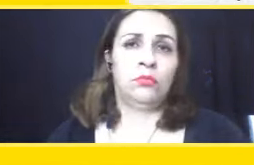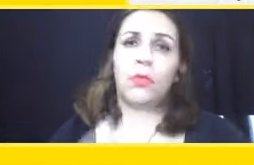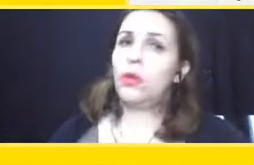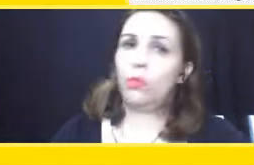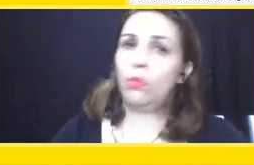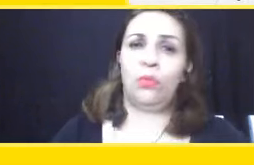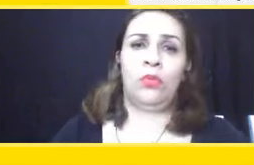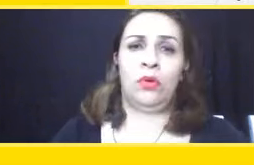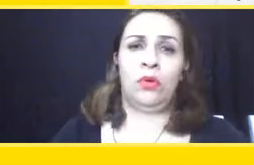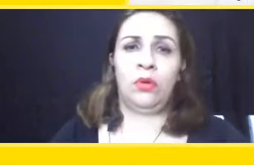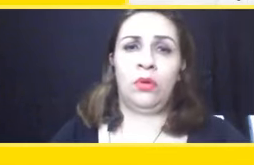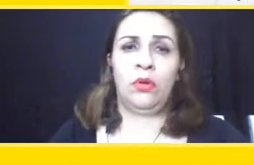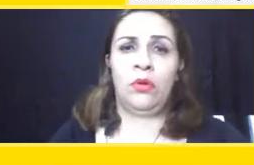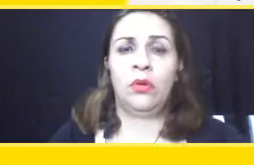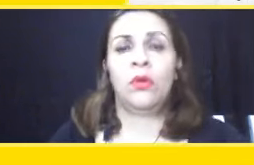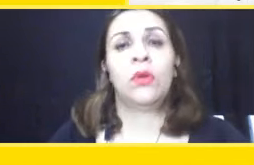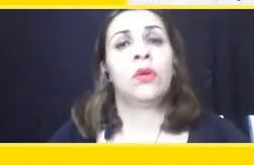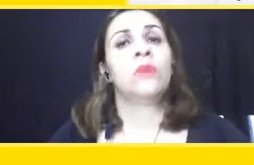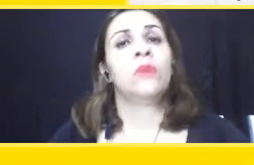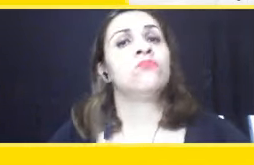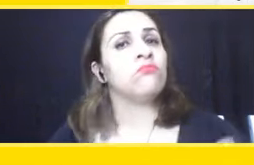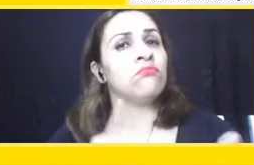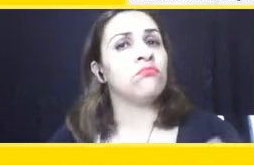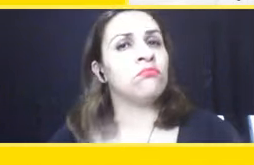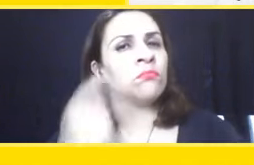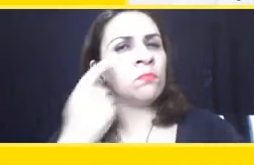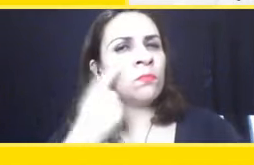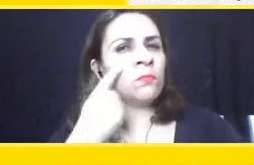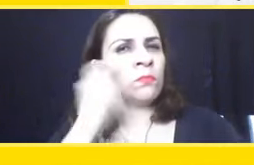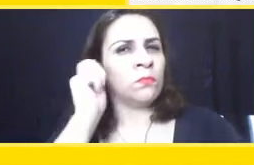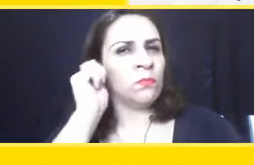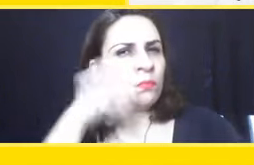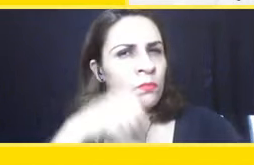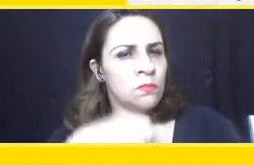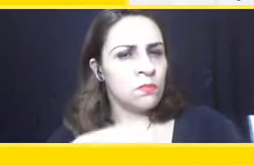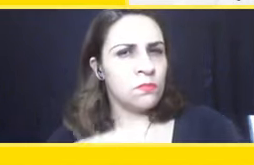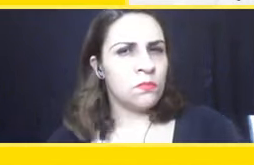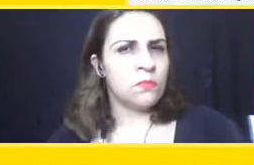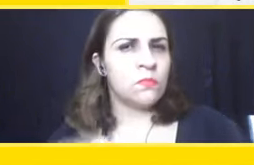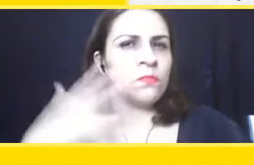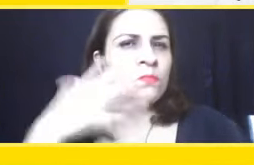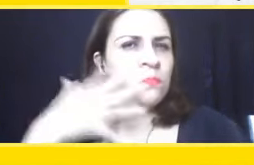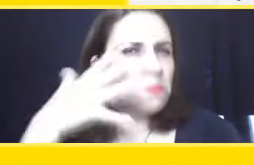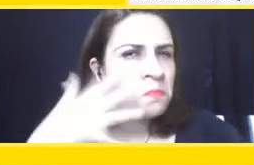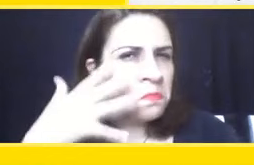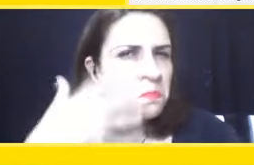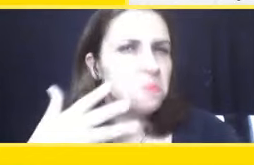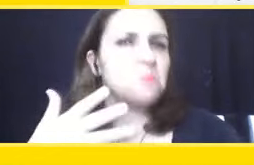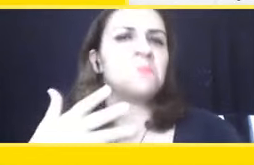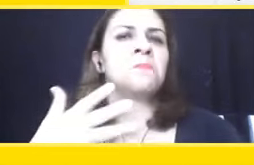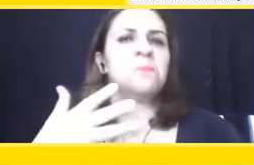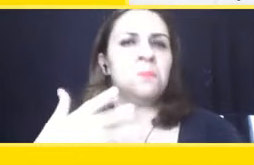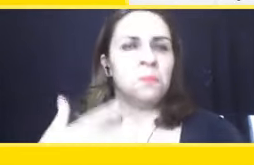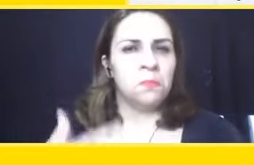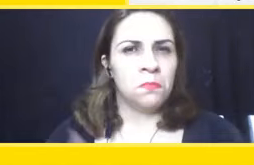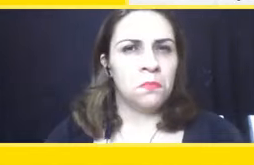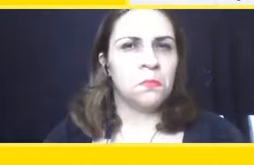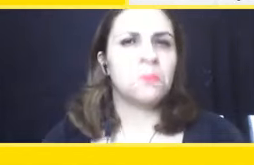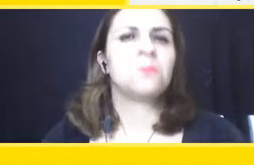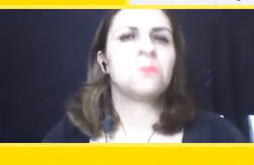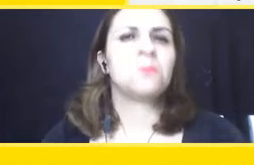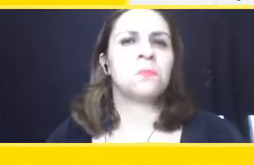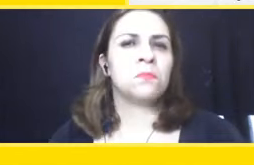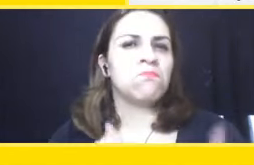tem, na realidade, origem num recurso extremamente, aliás, tem origem numa petição